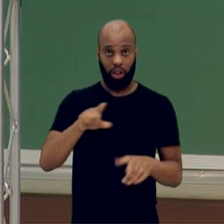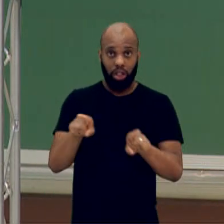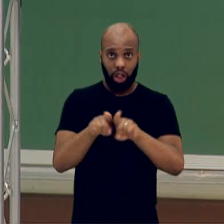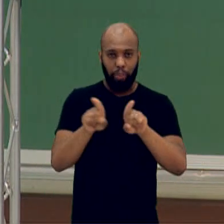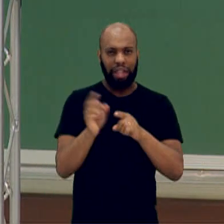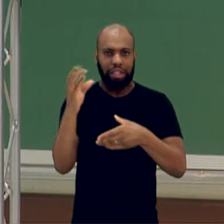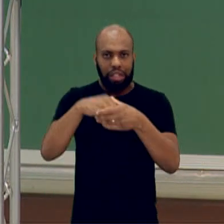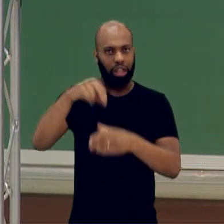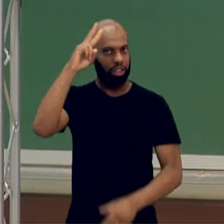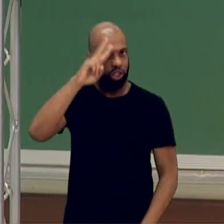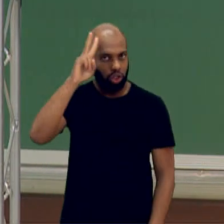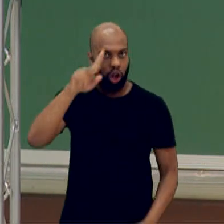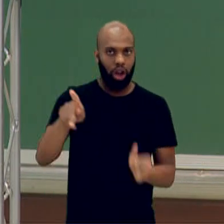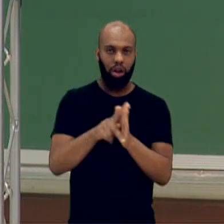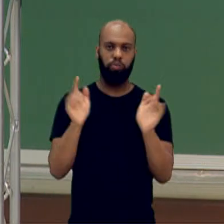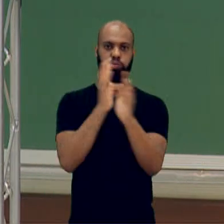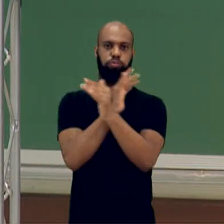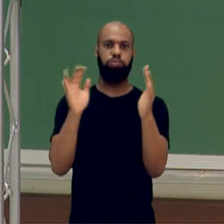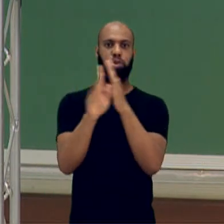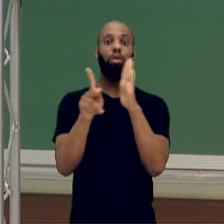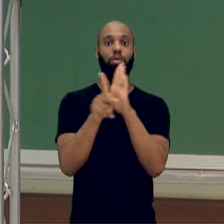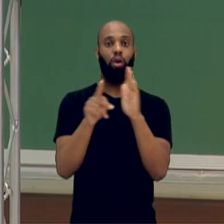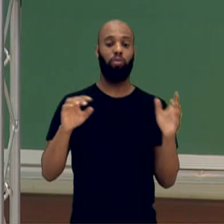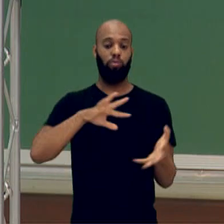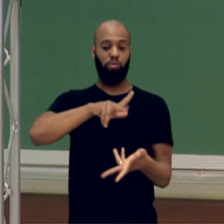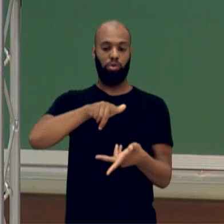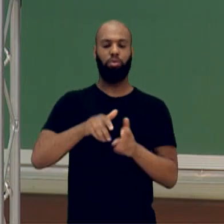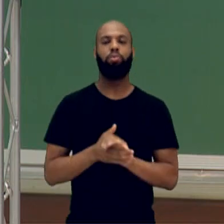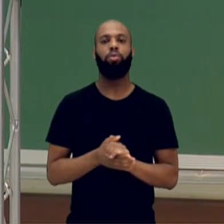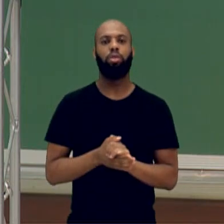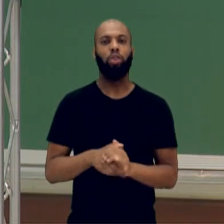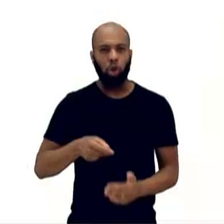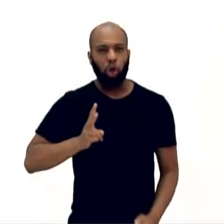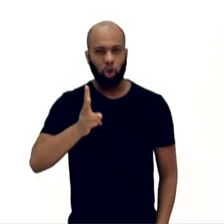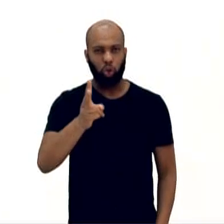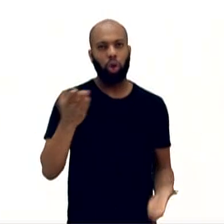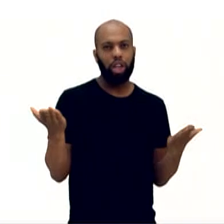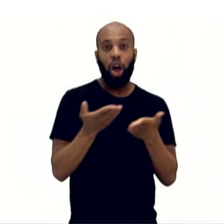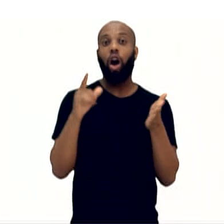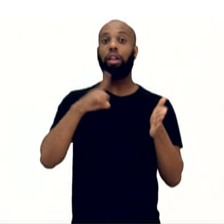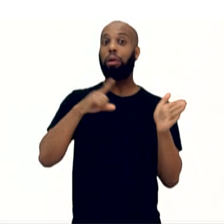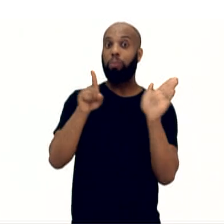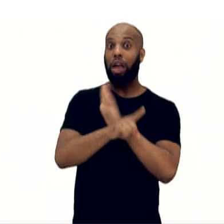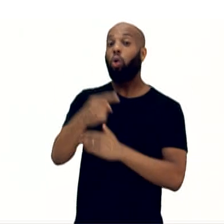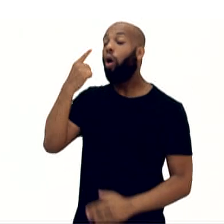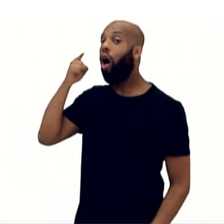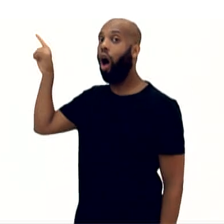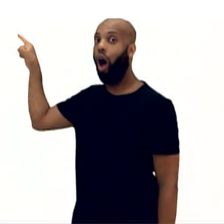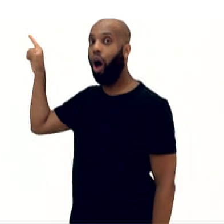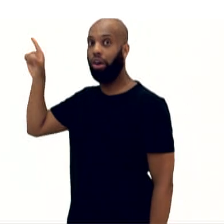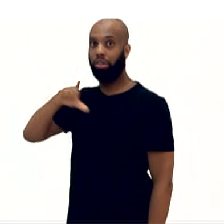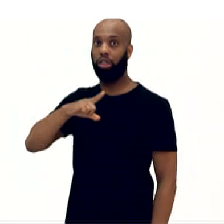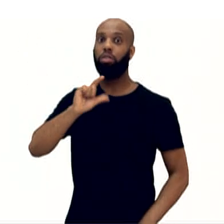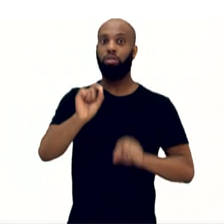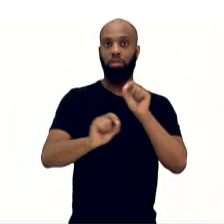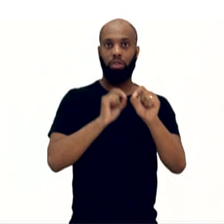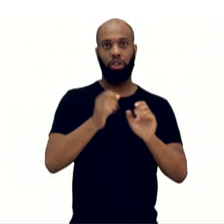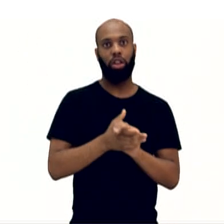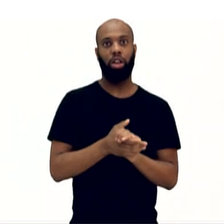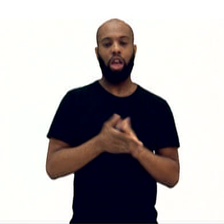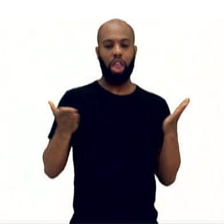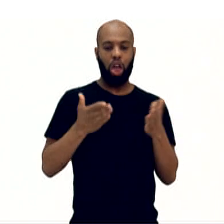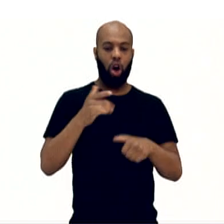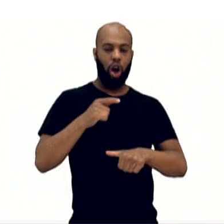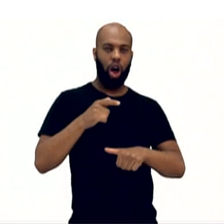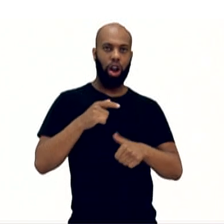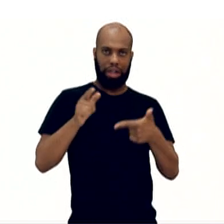desse histórico da urbanização no mundo. Continuando lá, perguntinha para nós pensarmos nesse segundo